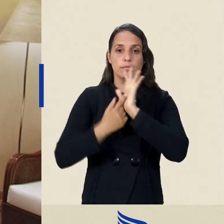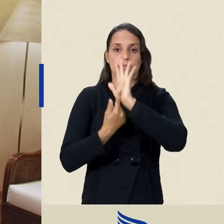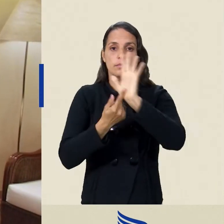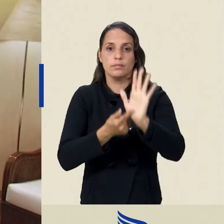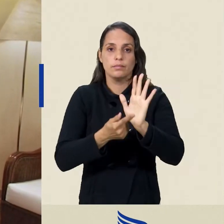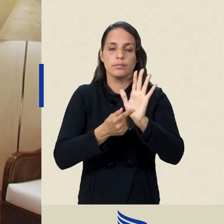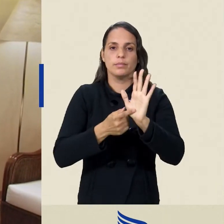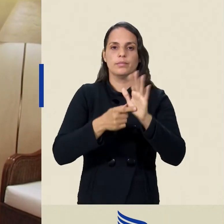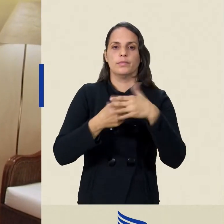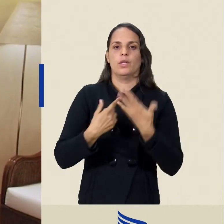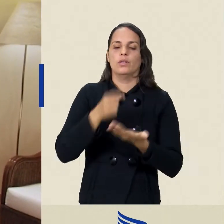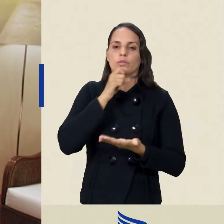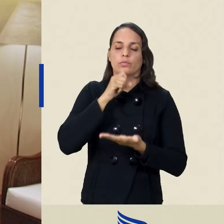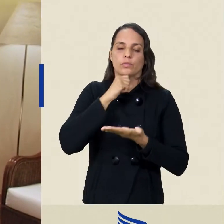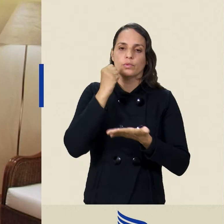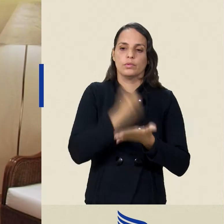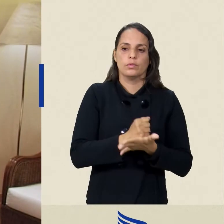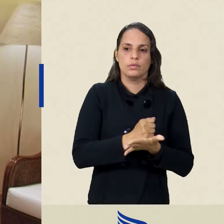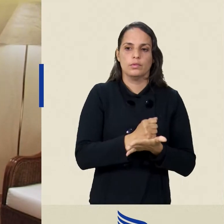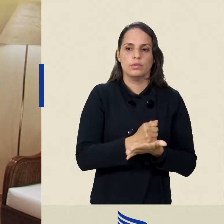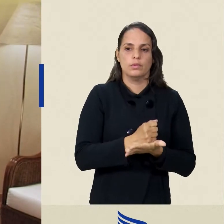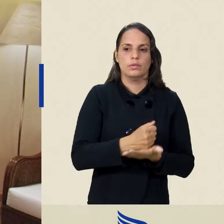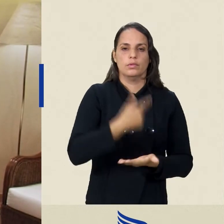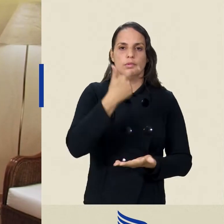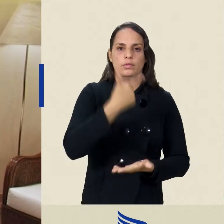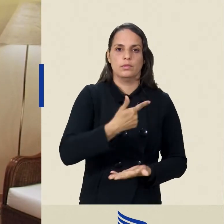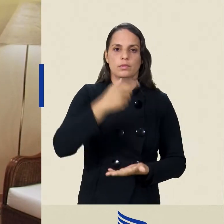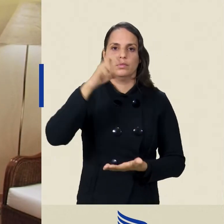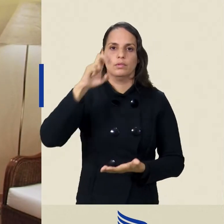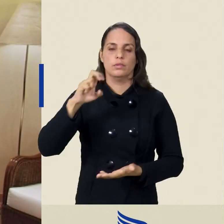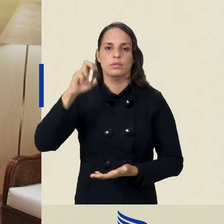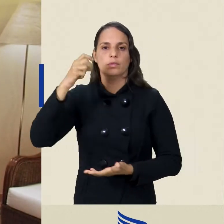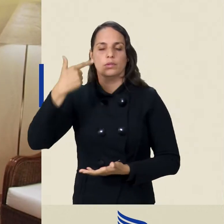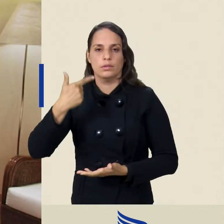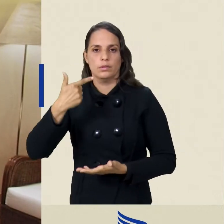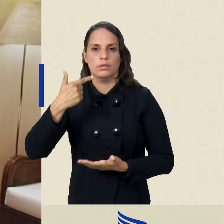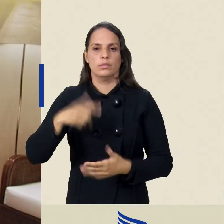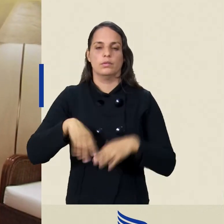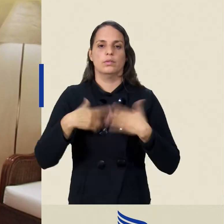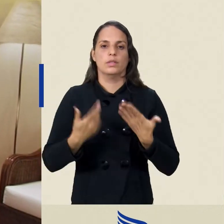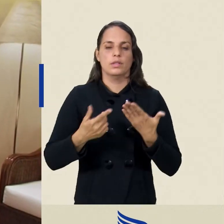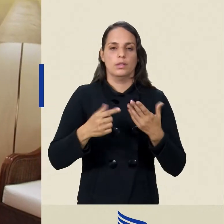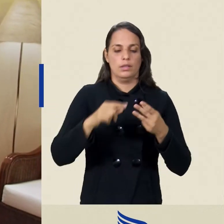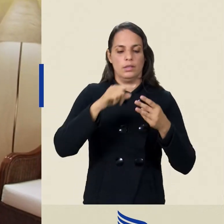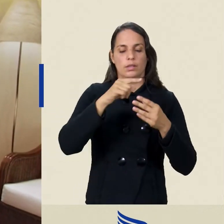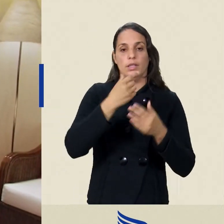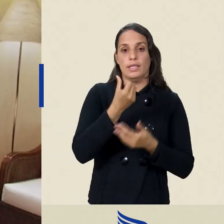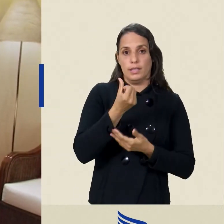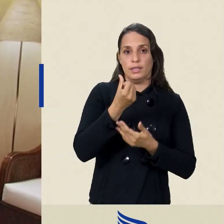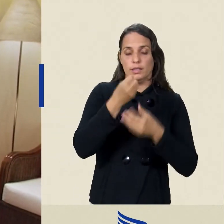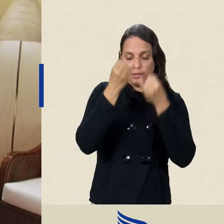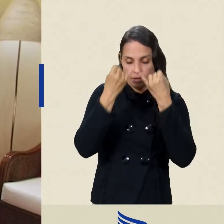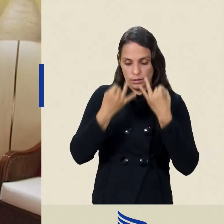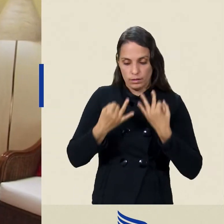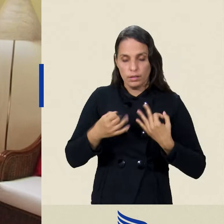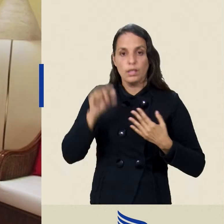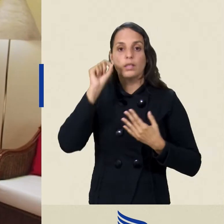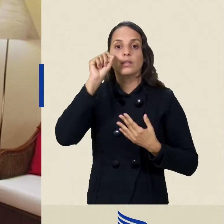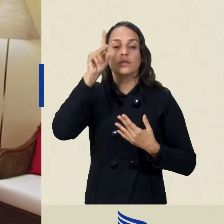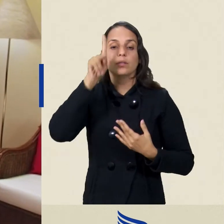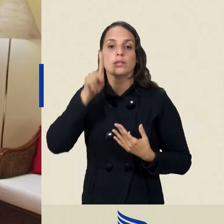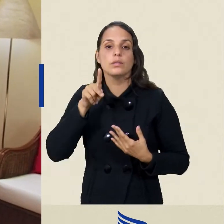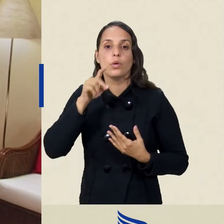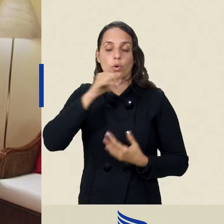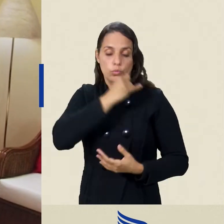252 vezes. Em o Novo Testamento, 11 vezes, sendo 6 citadas por João no Apocalipse.